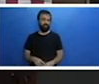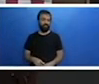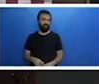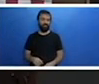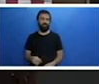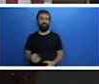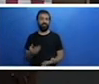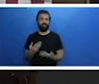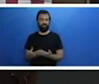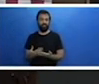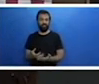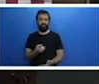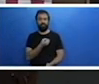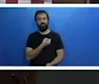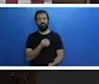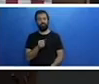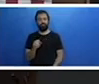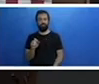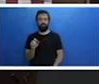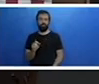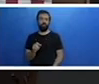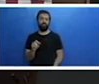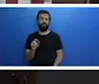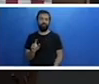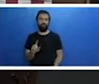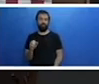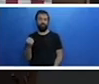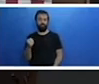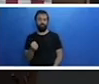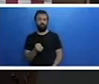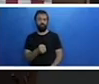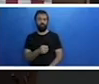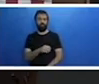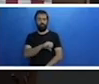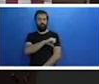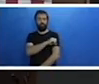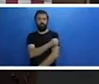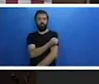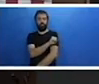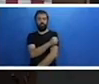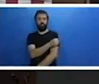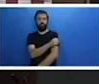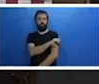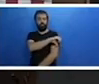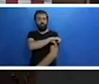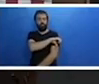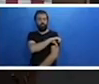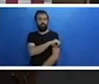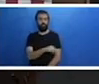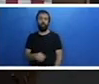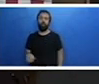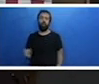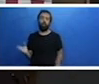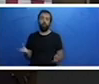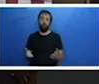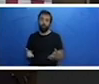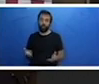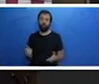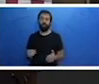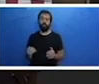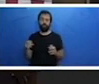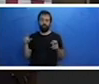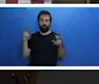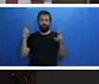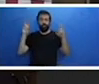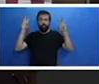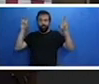número 18 para os 8º e 9º anos. Hoje vamos falar sobre jogos de raciocínios